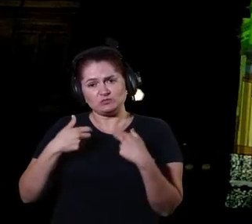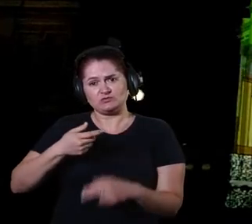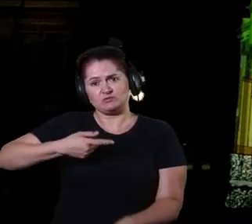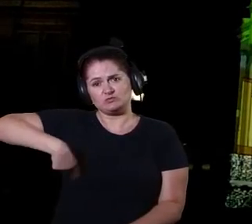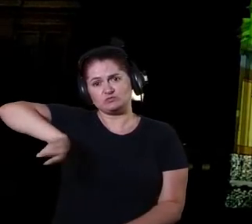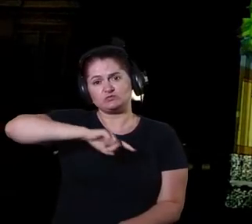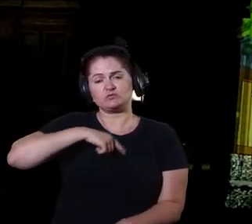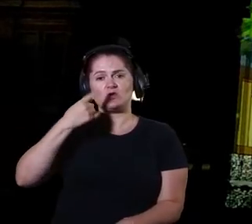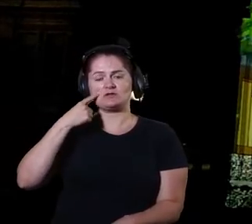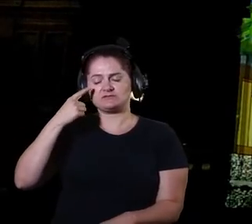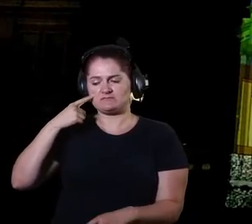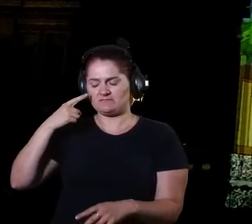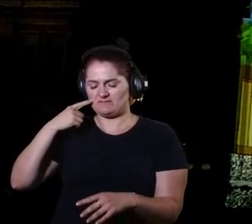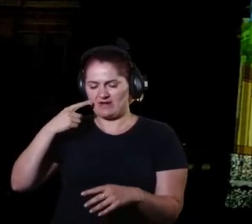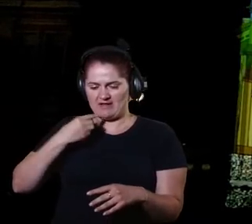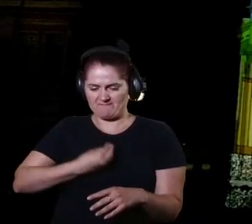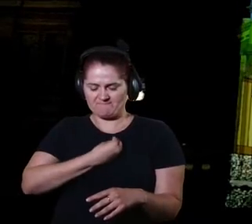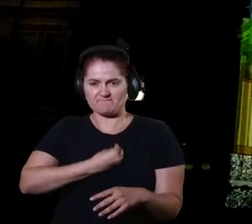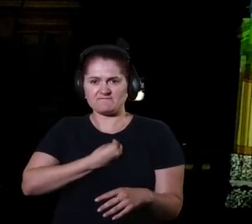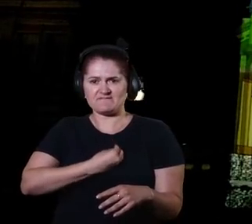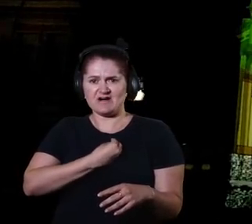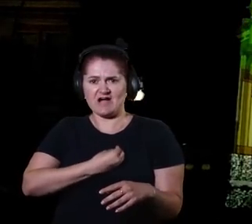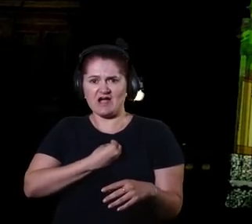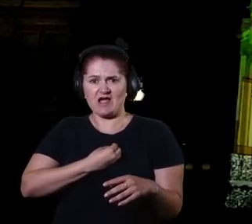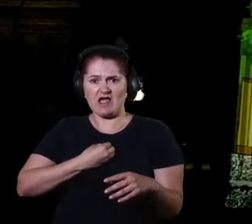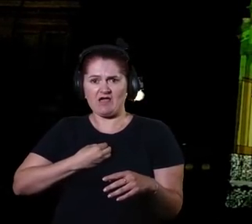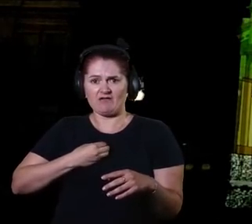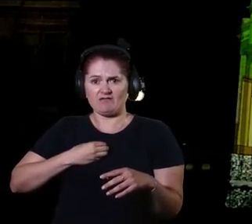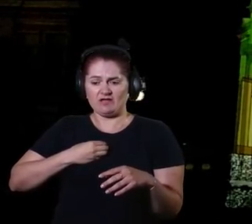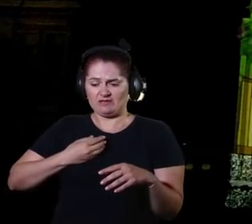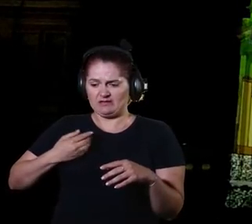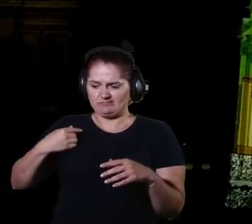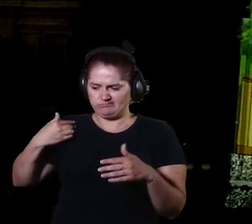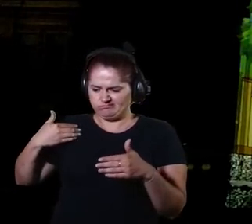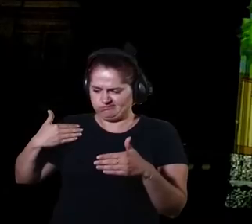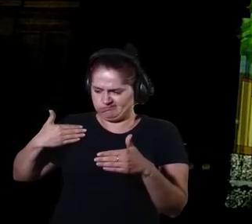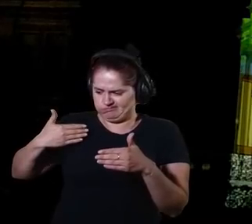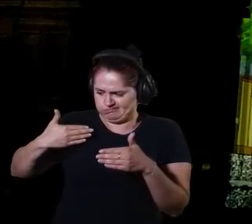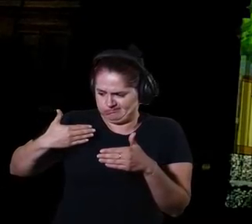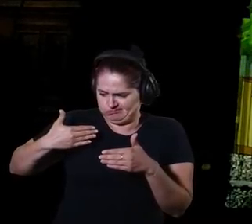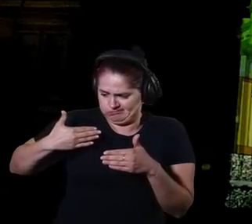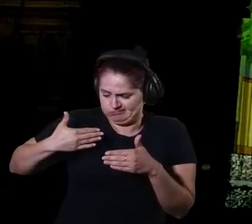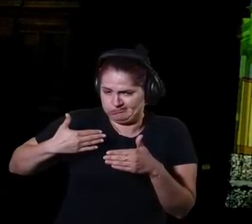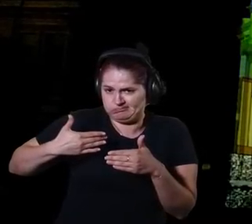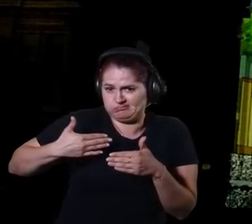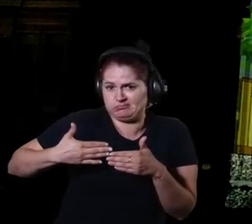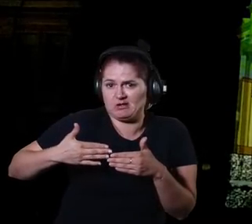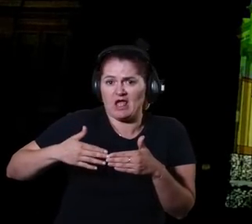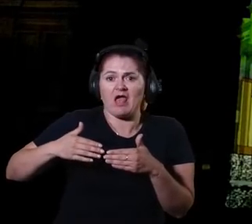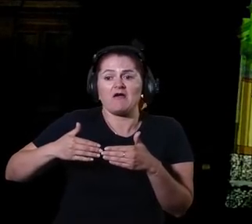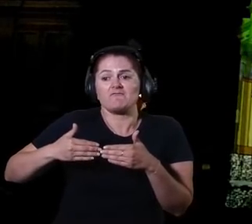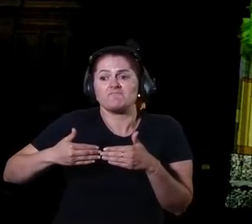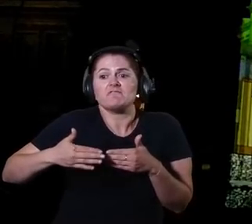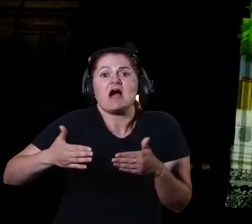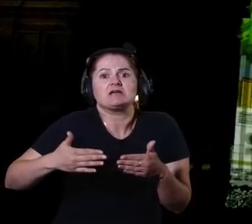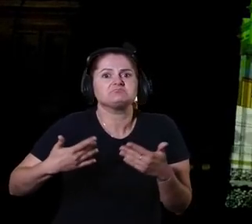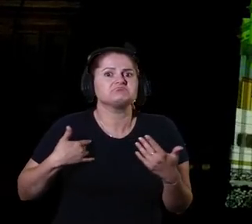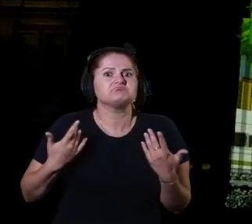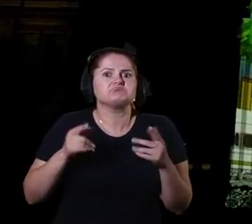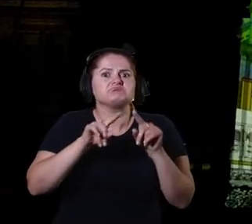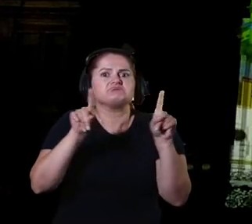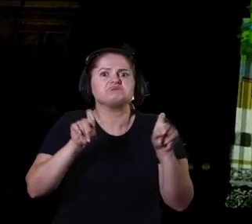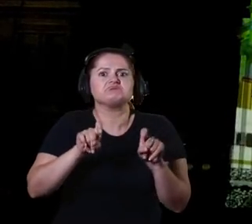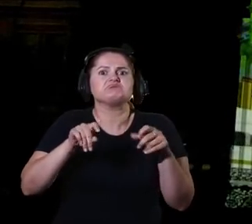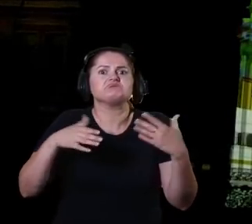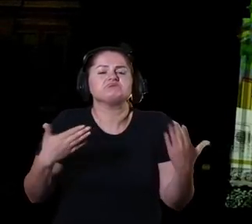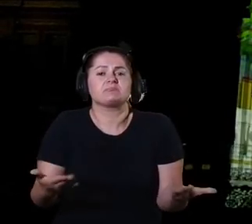do tempo que nós já passamos, que nós vivemos. E só não diz quanto ainda vamos viver, mas o tempo está sendo marcado, né? Segundo a segundos.